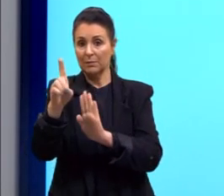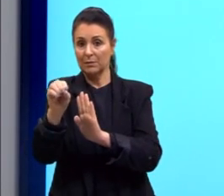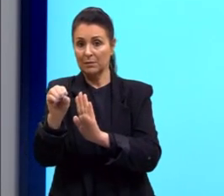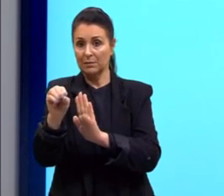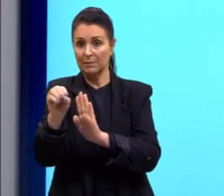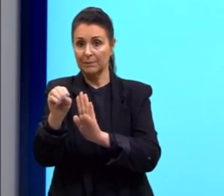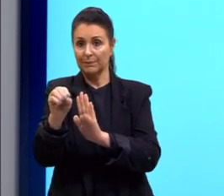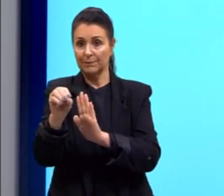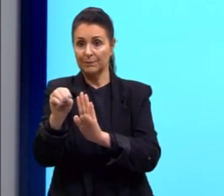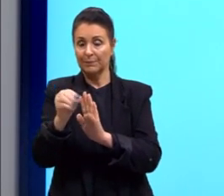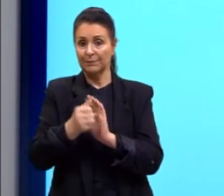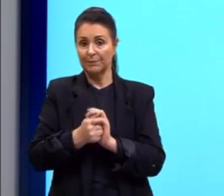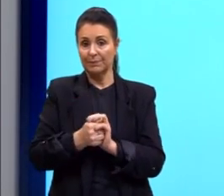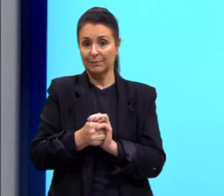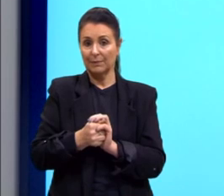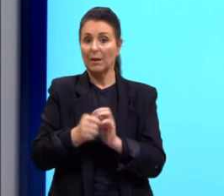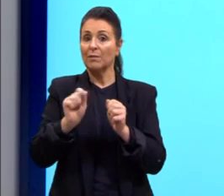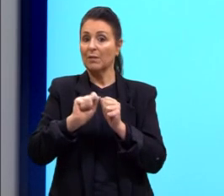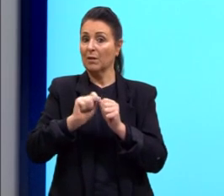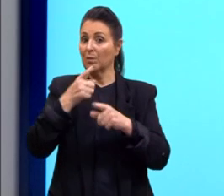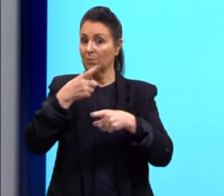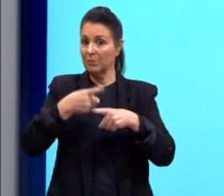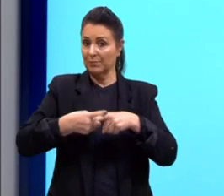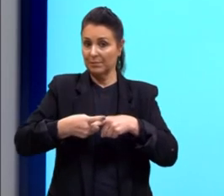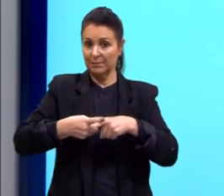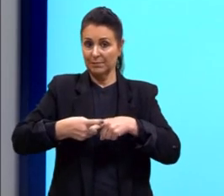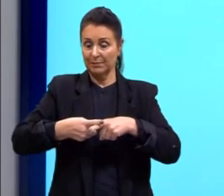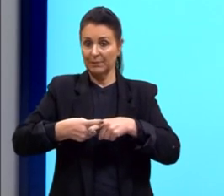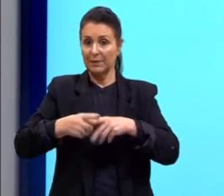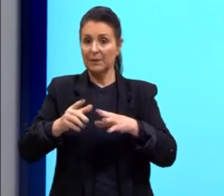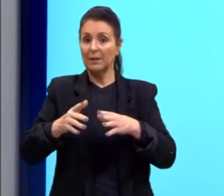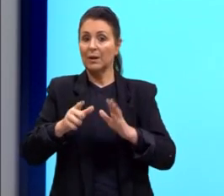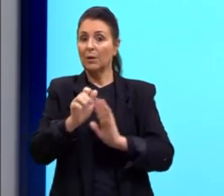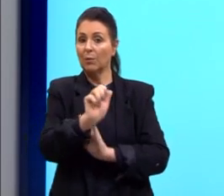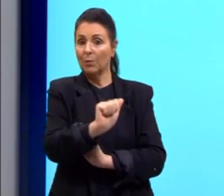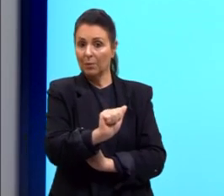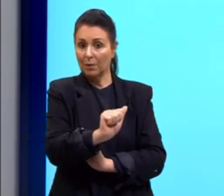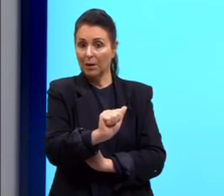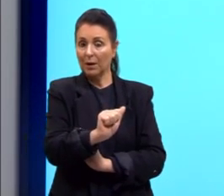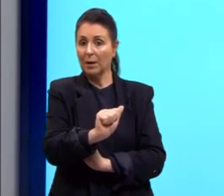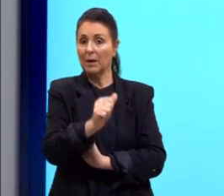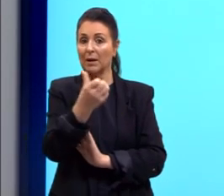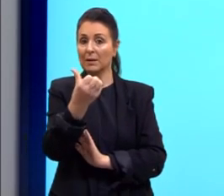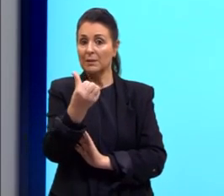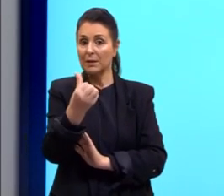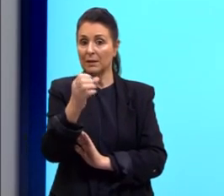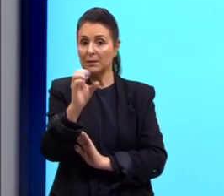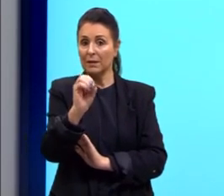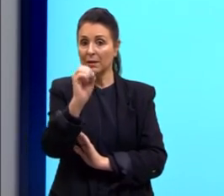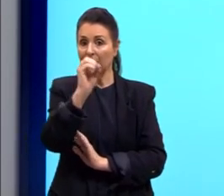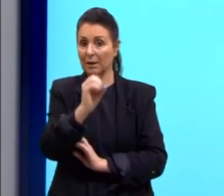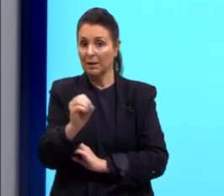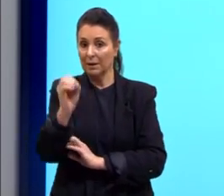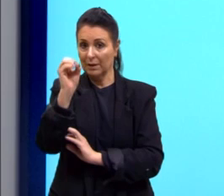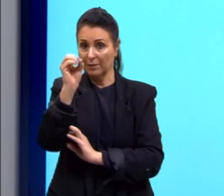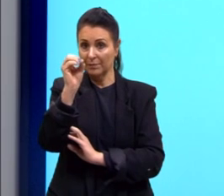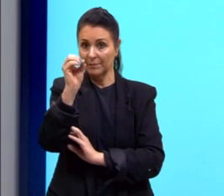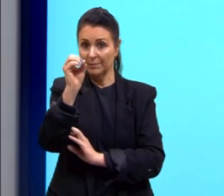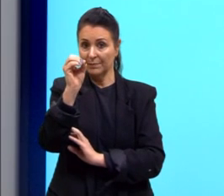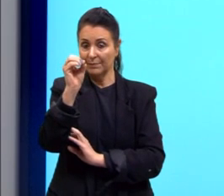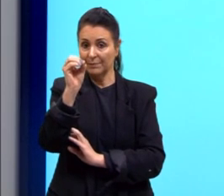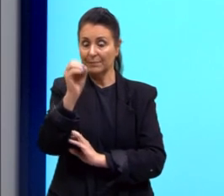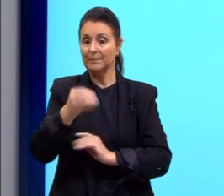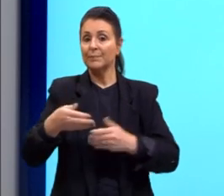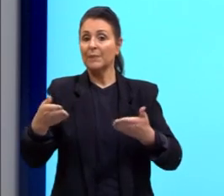resolvendo aqui a nossa multiplicação portanto a Vale 60° tá